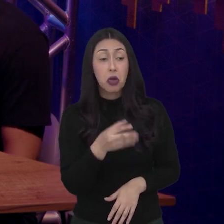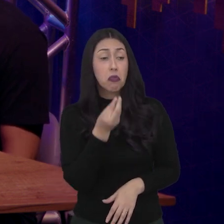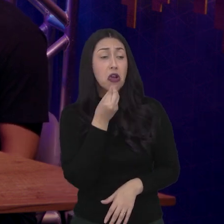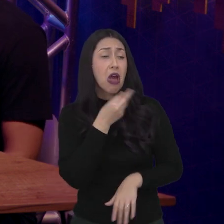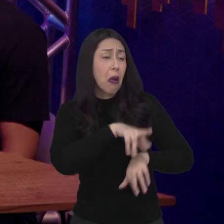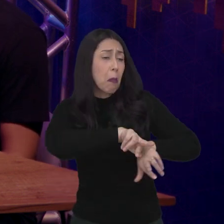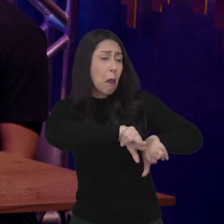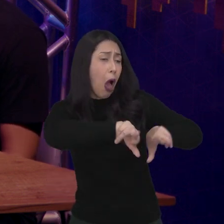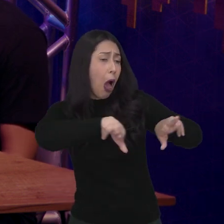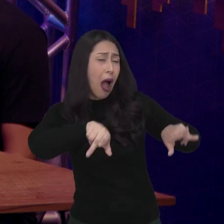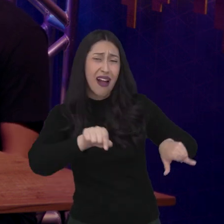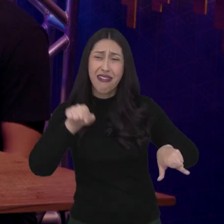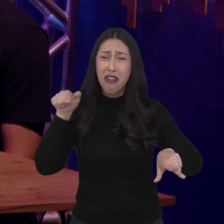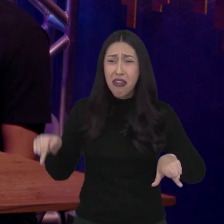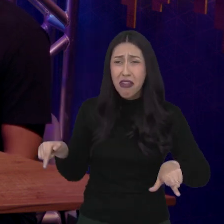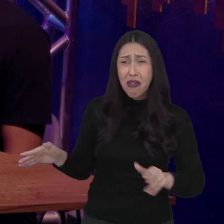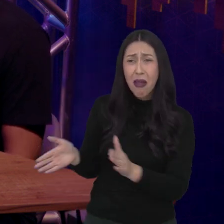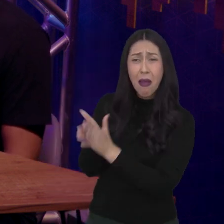vezes.